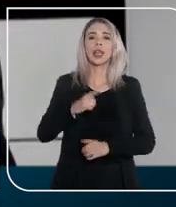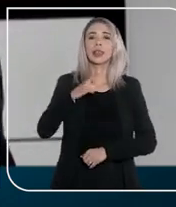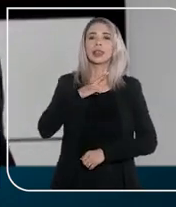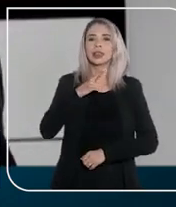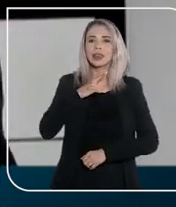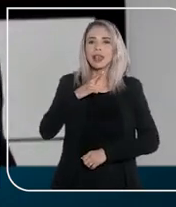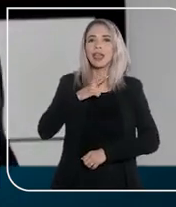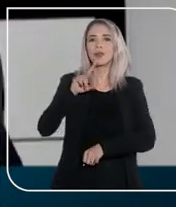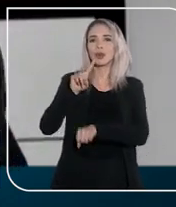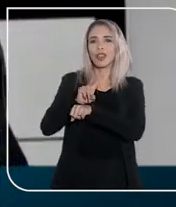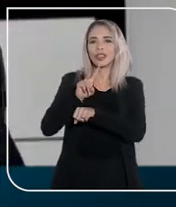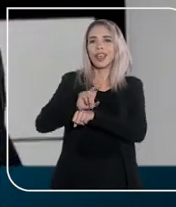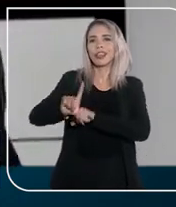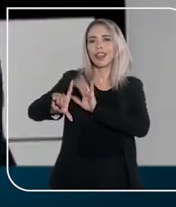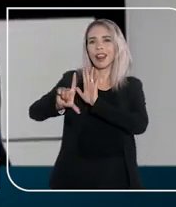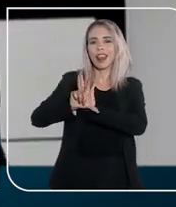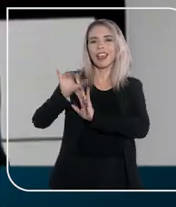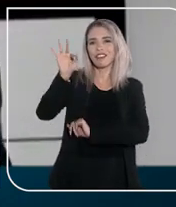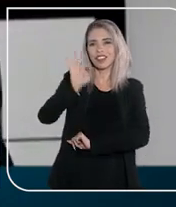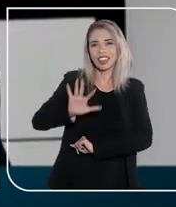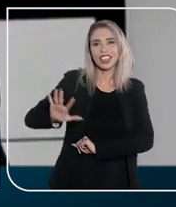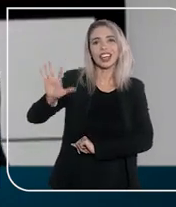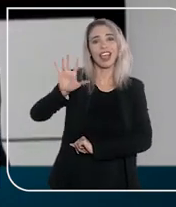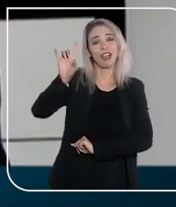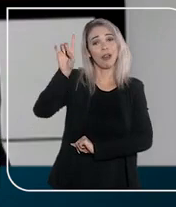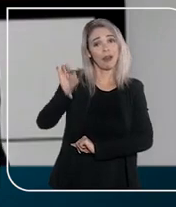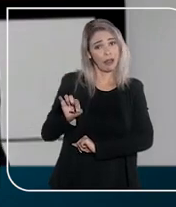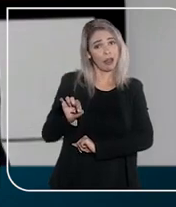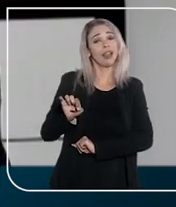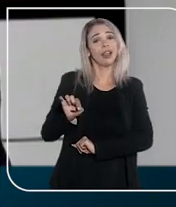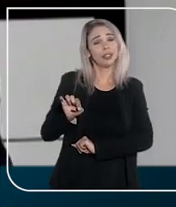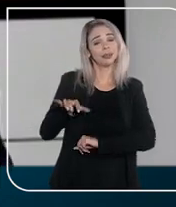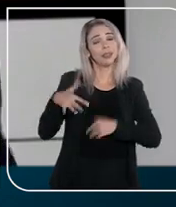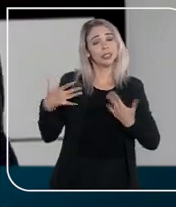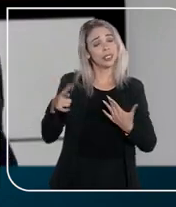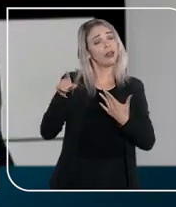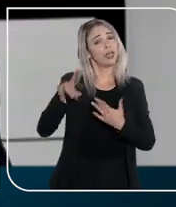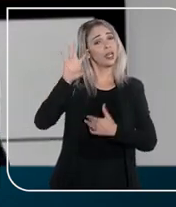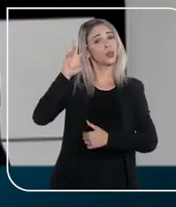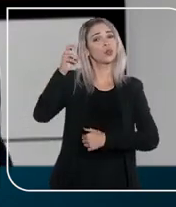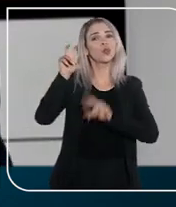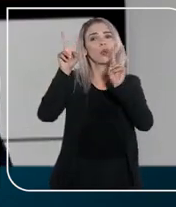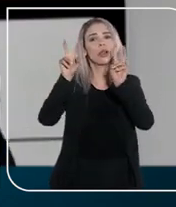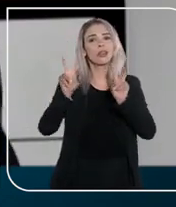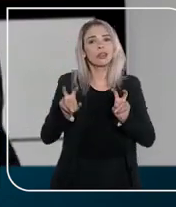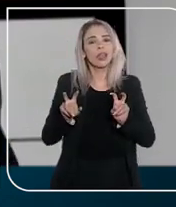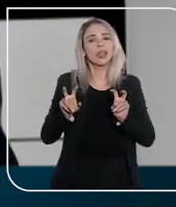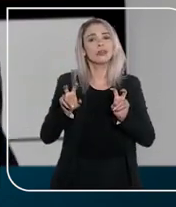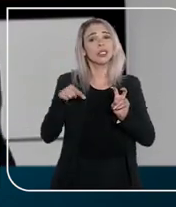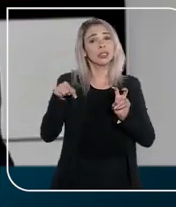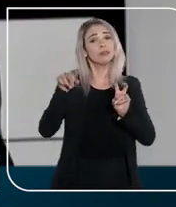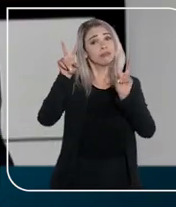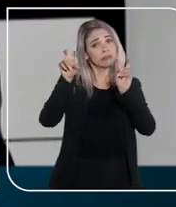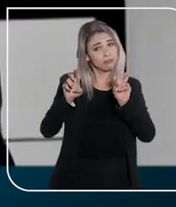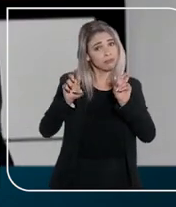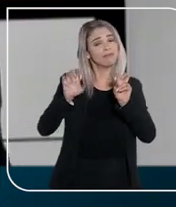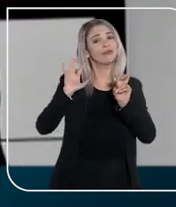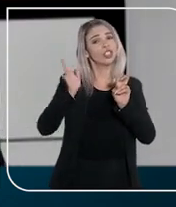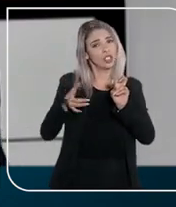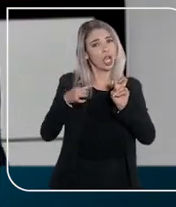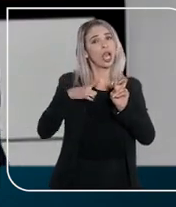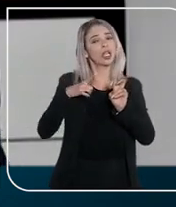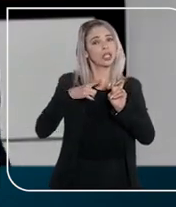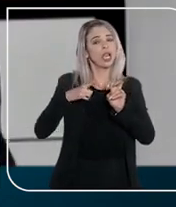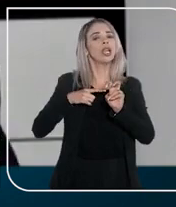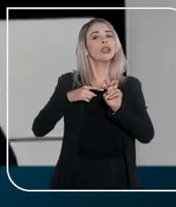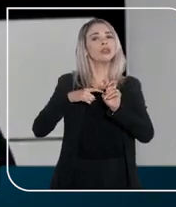nossas legislações federais, é o intérprete último da legislação federal, então ele acaba decidindo alguns casos, e esses casos, obviamente, vão